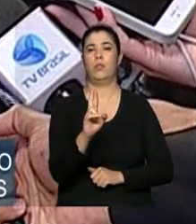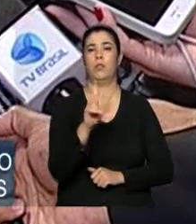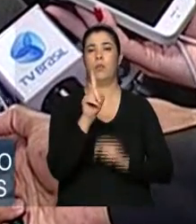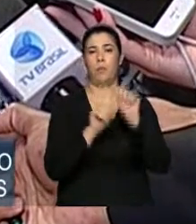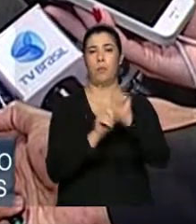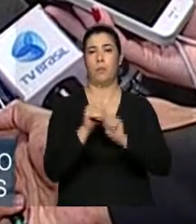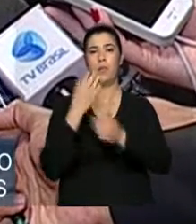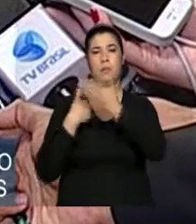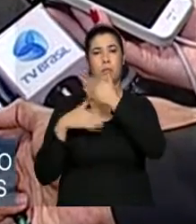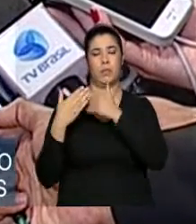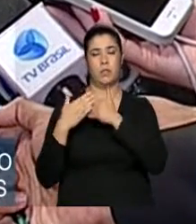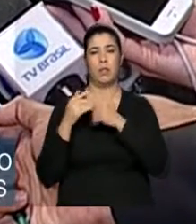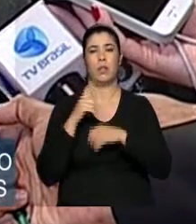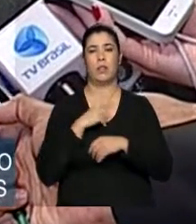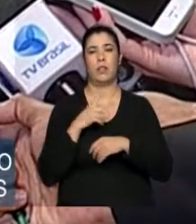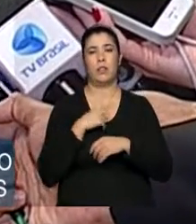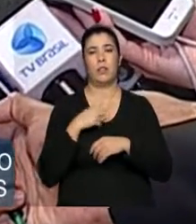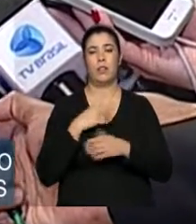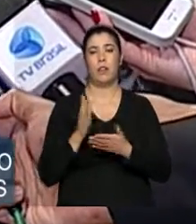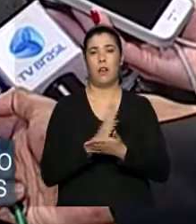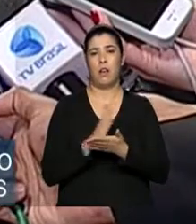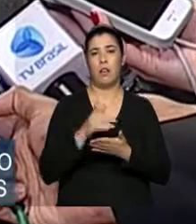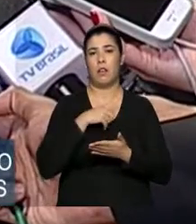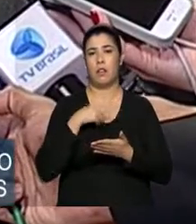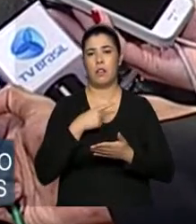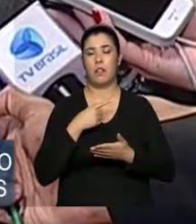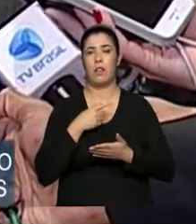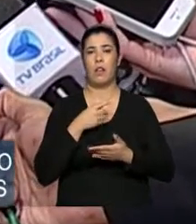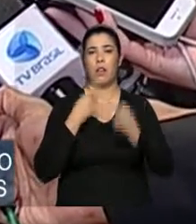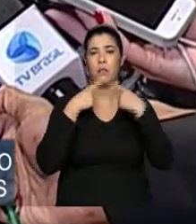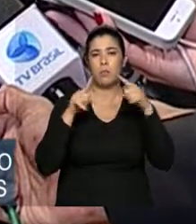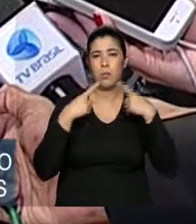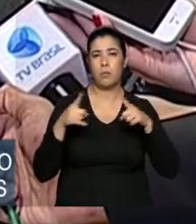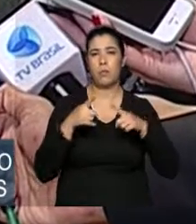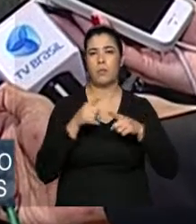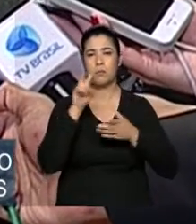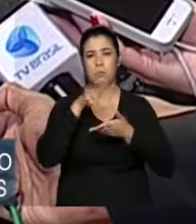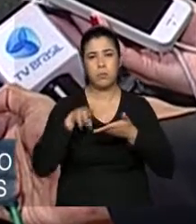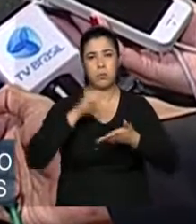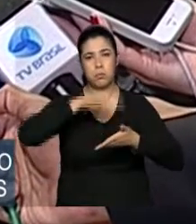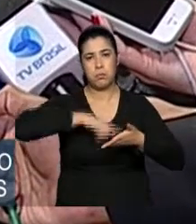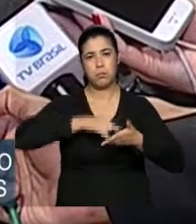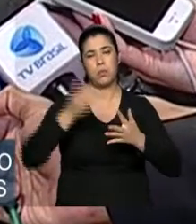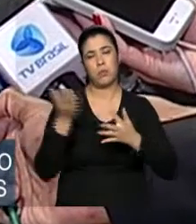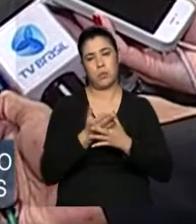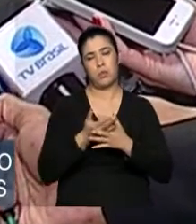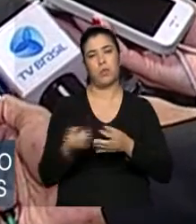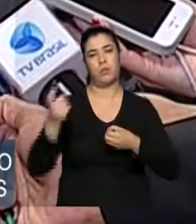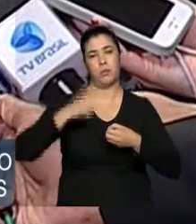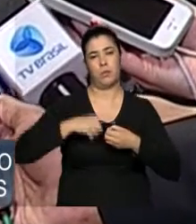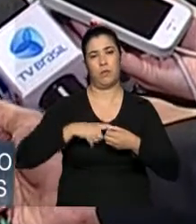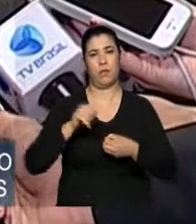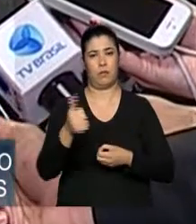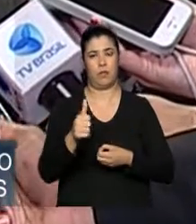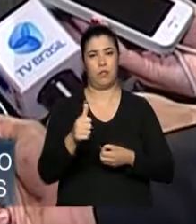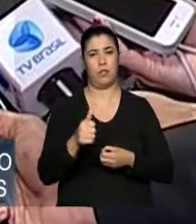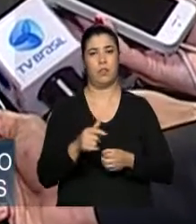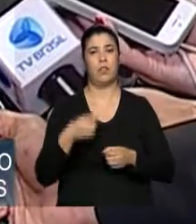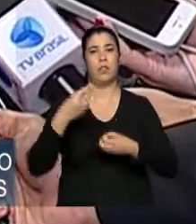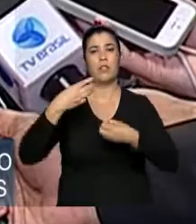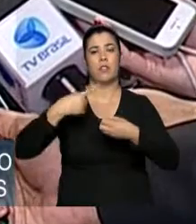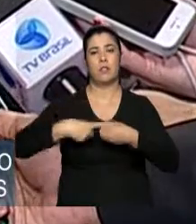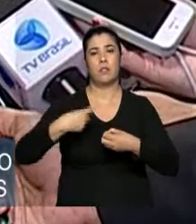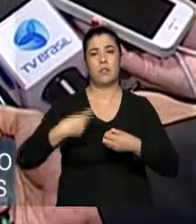um mês, resultado preliminar ainda sujeito a recursos que estão sendo apreciados, são cidades de porte,